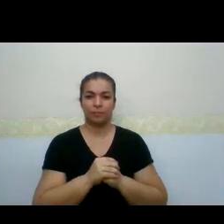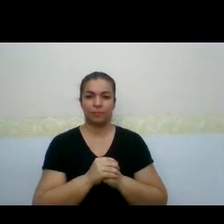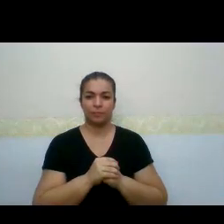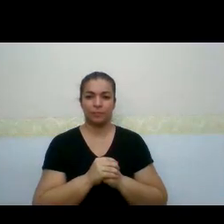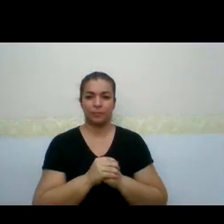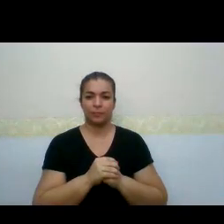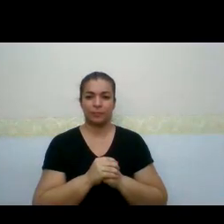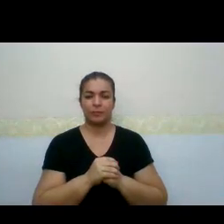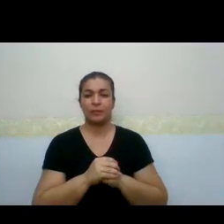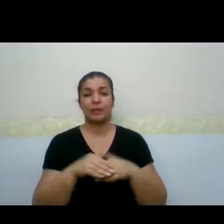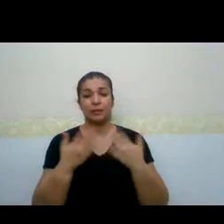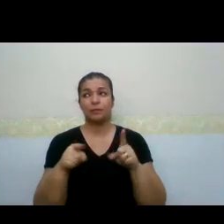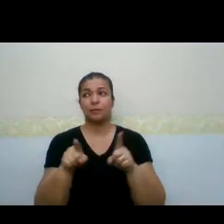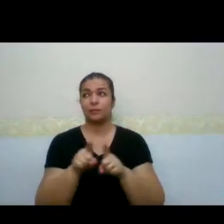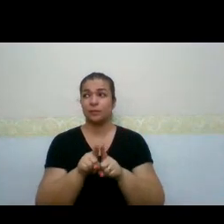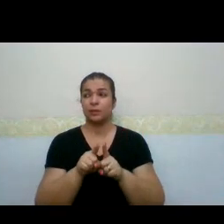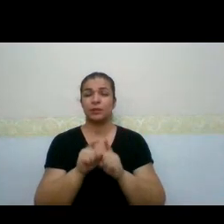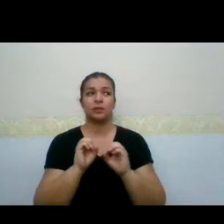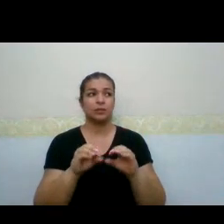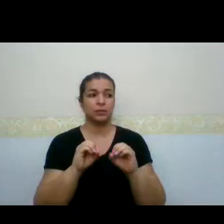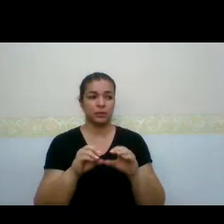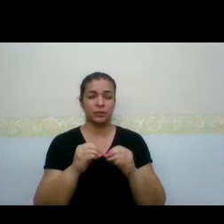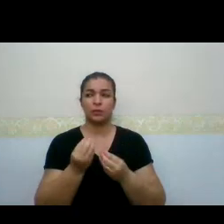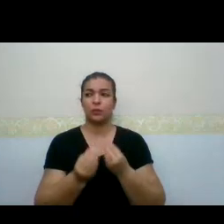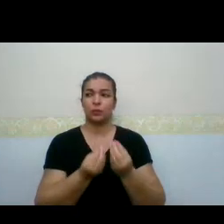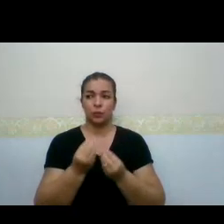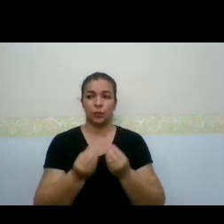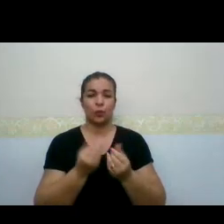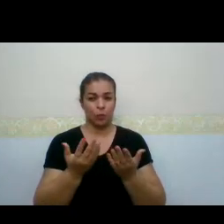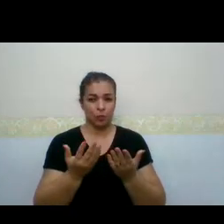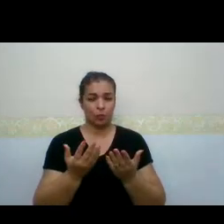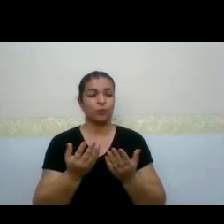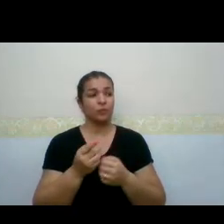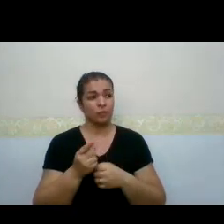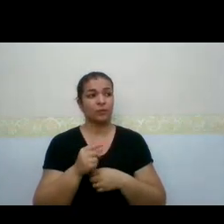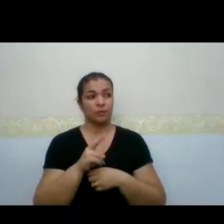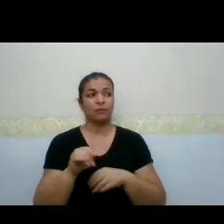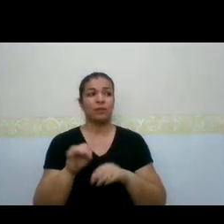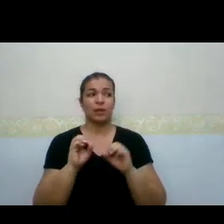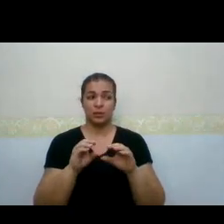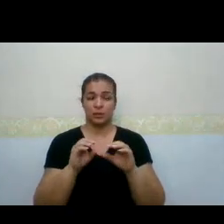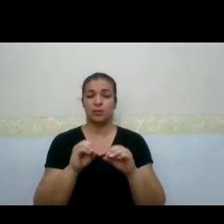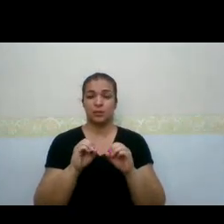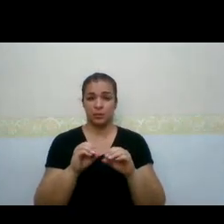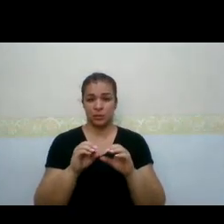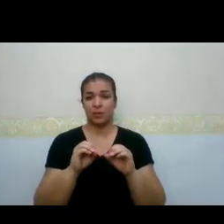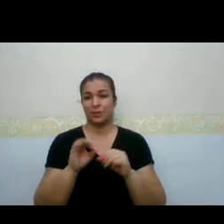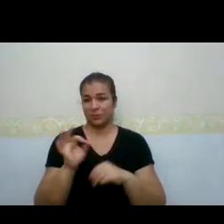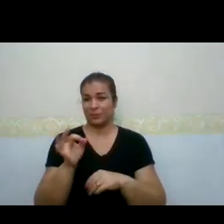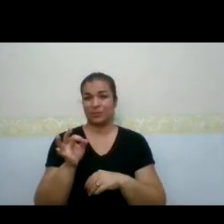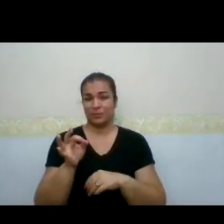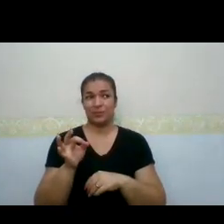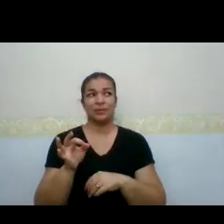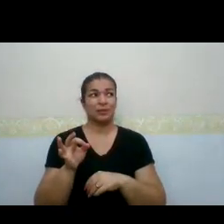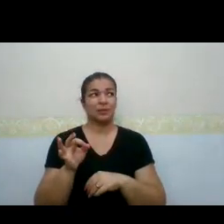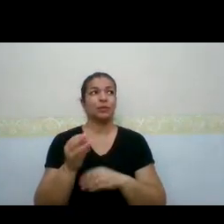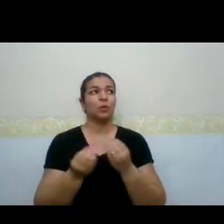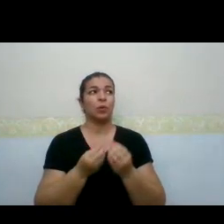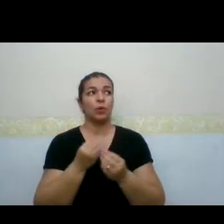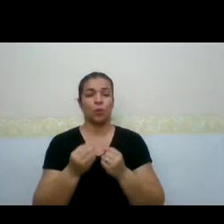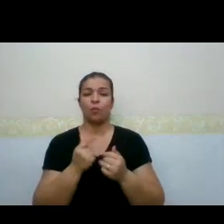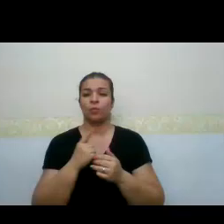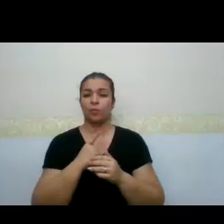ensinando as diversas matérias, física, Vai ensinando, matemática, física, exatamente. matemática,